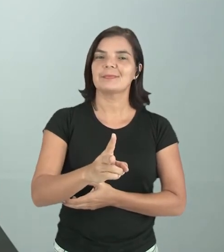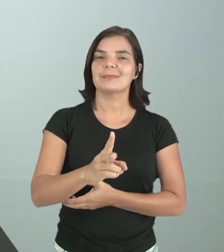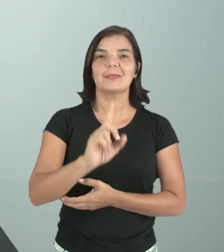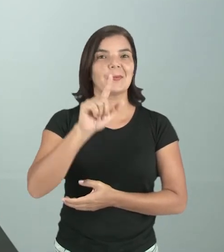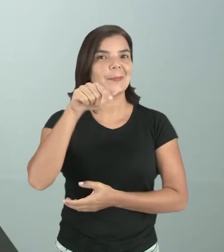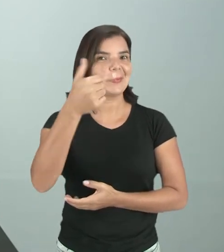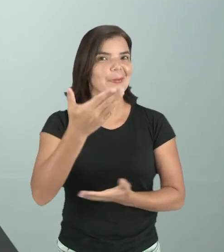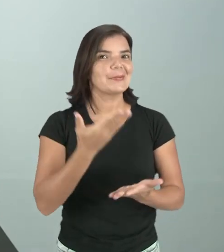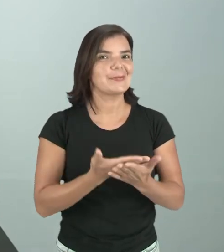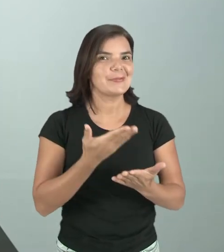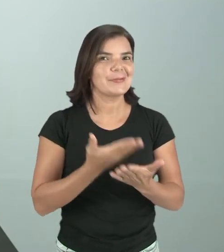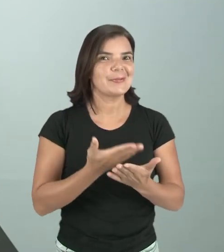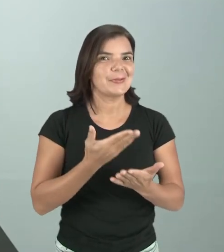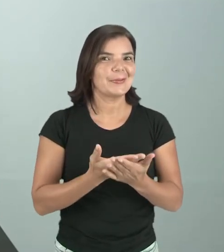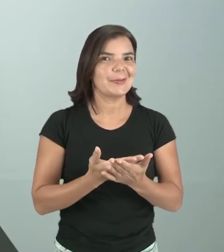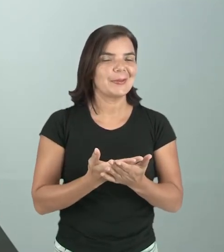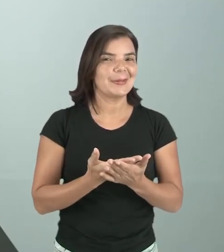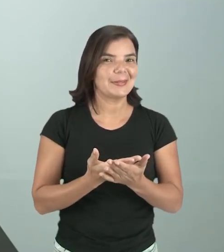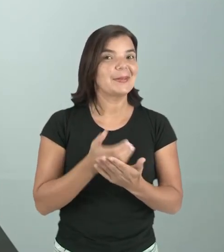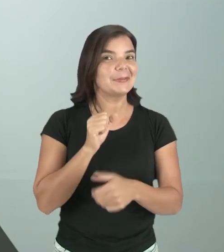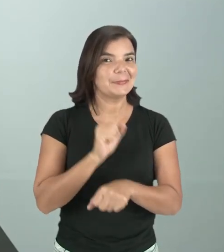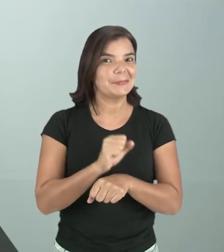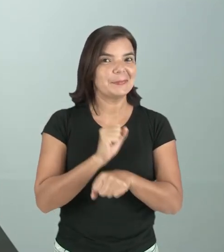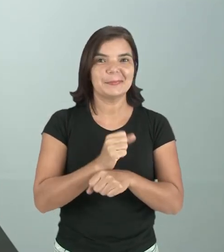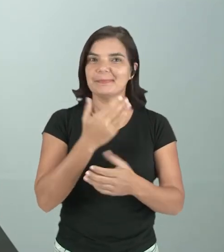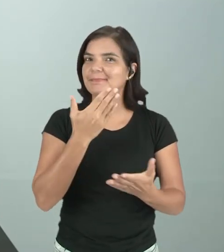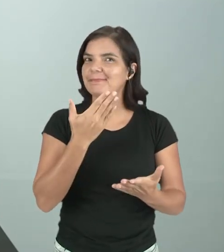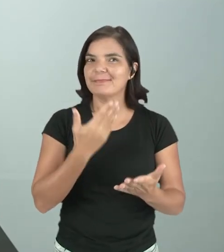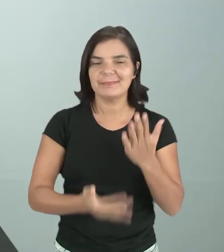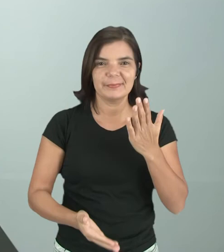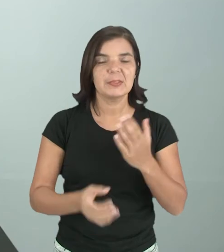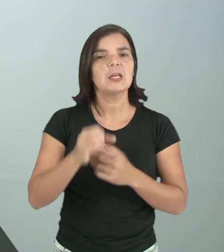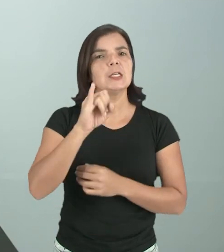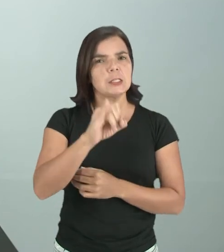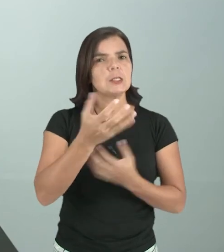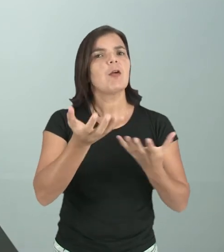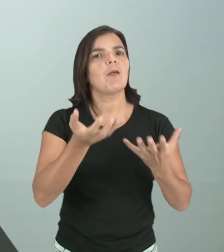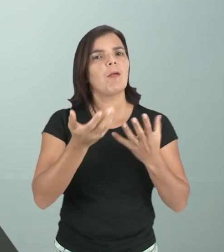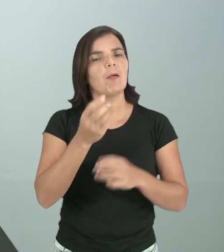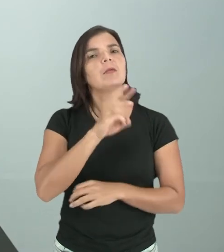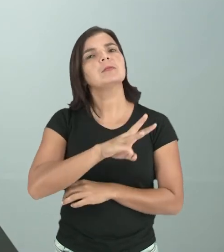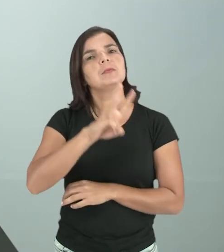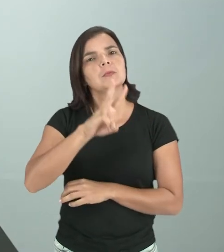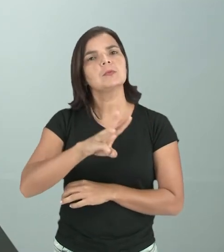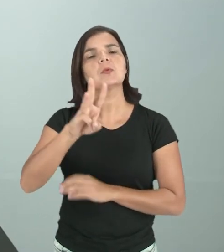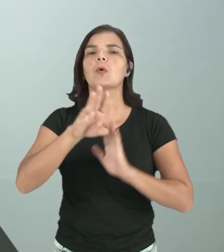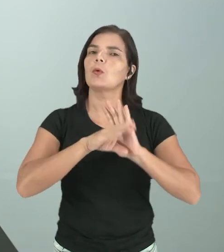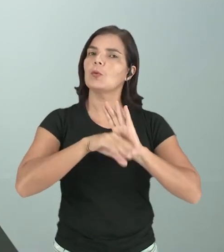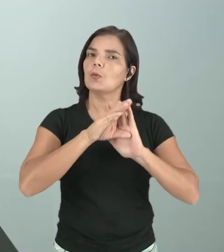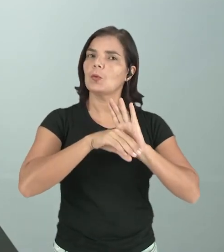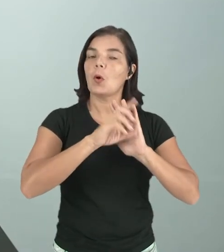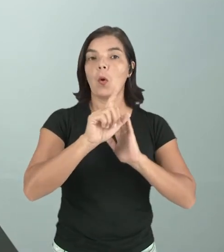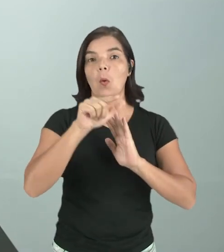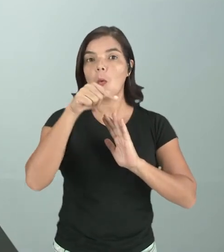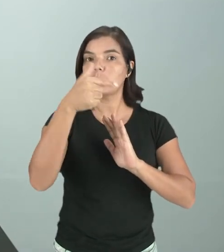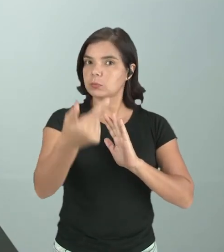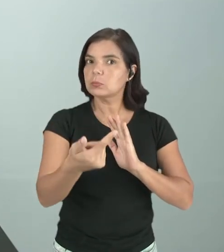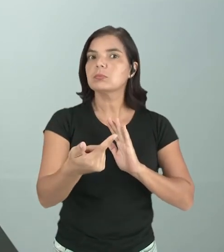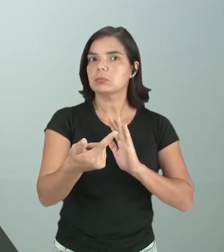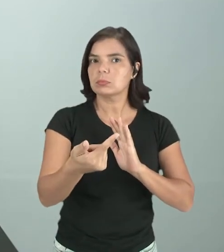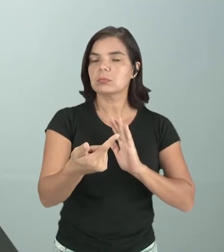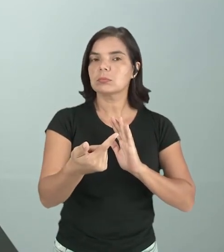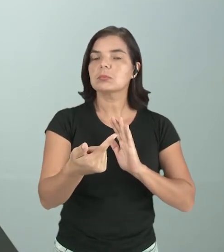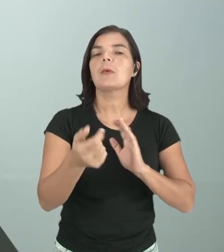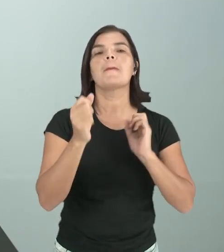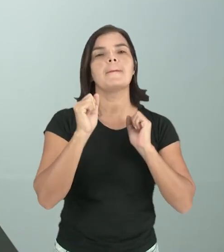na próxima aula, então não sai daí para não perder. Se vocês quiserem acessar esse conteúdo ou acessar